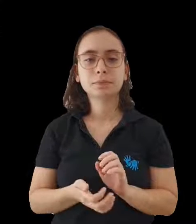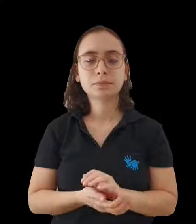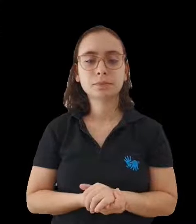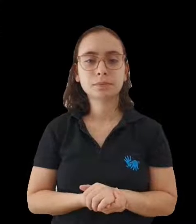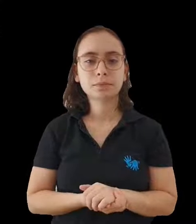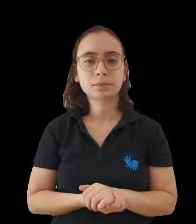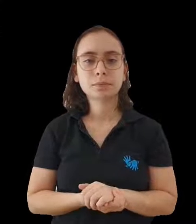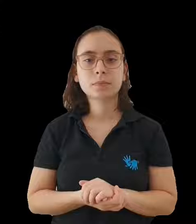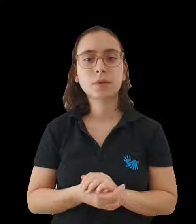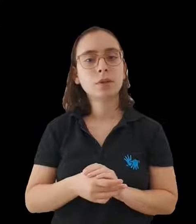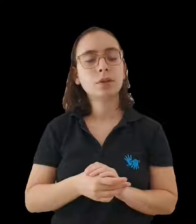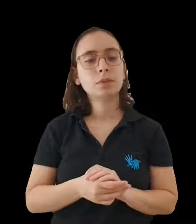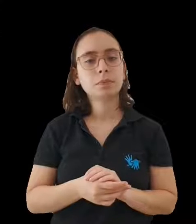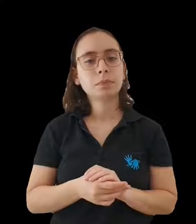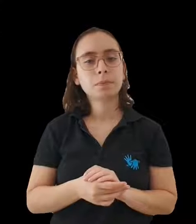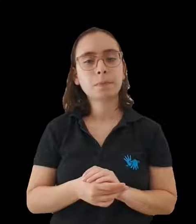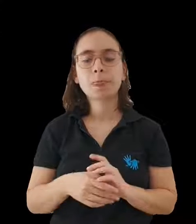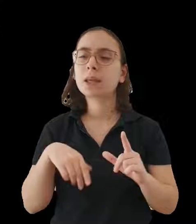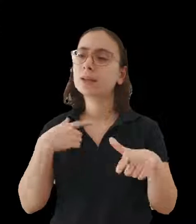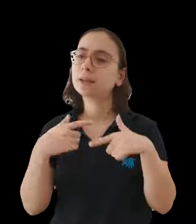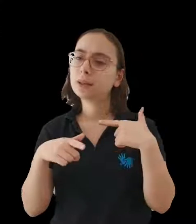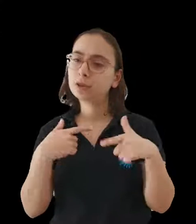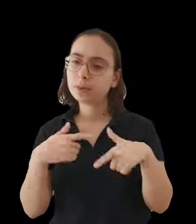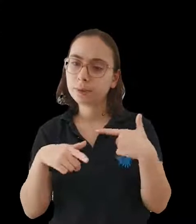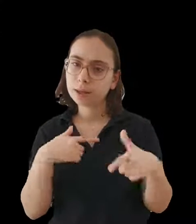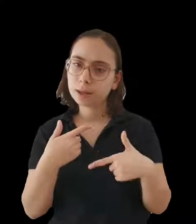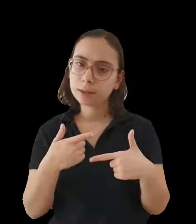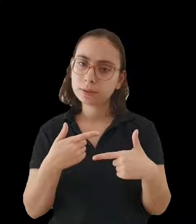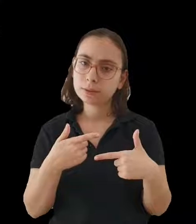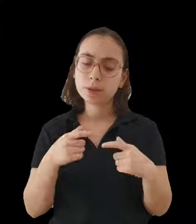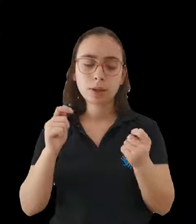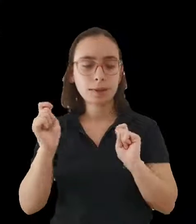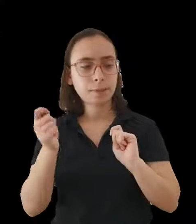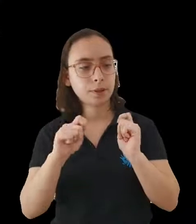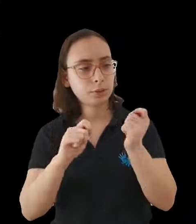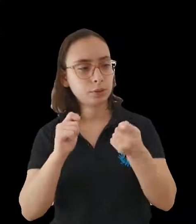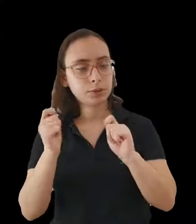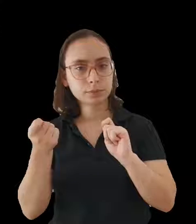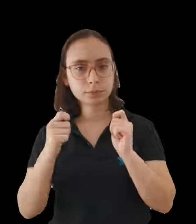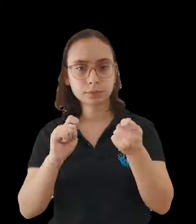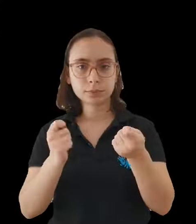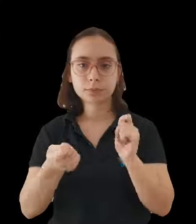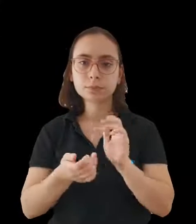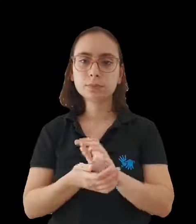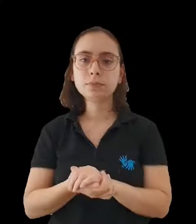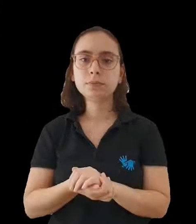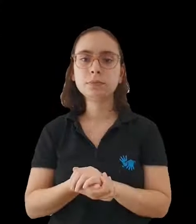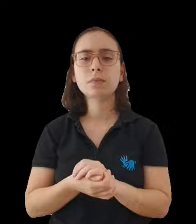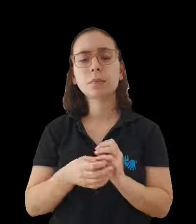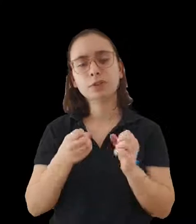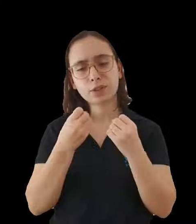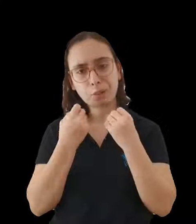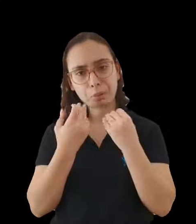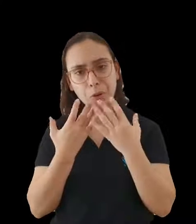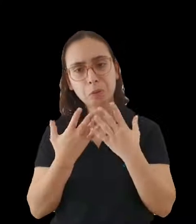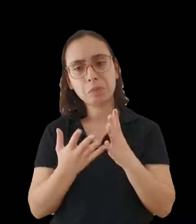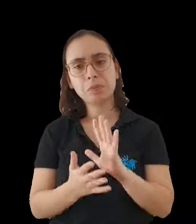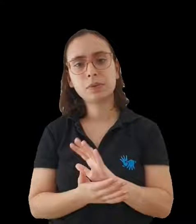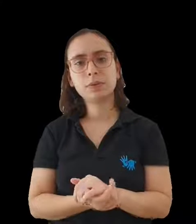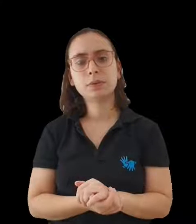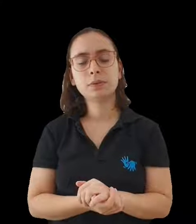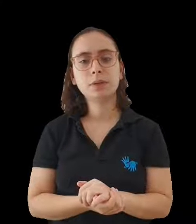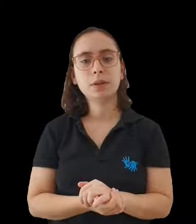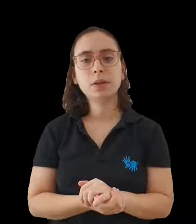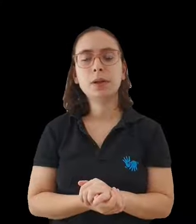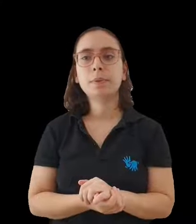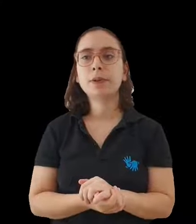vocês trabalharem a questão da manipulação, tá? Para isso ficar... vocês não perderem tempo.